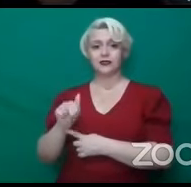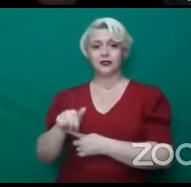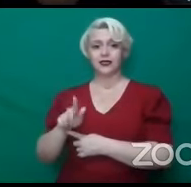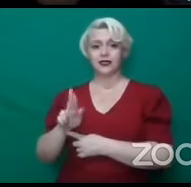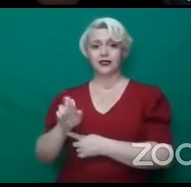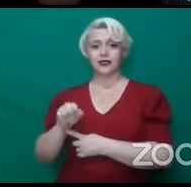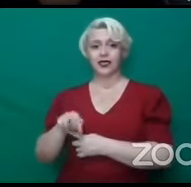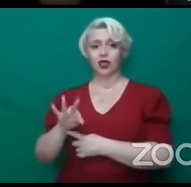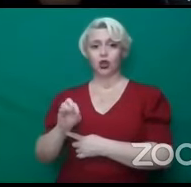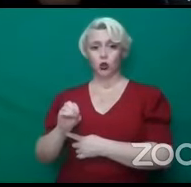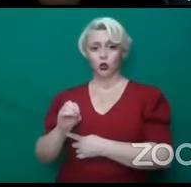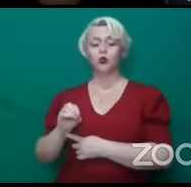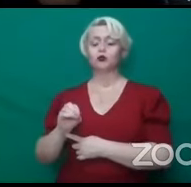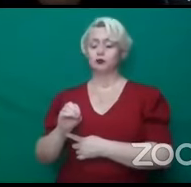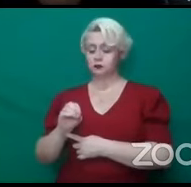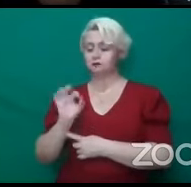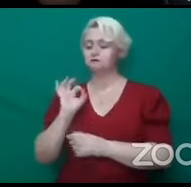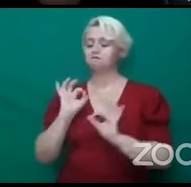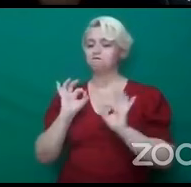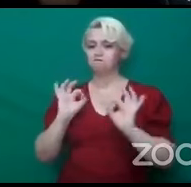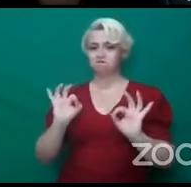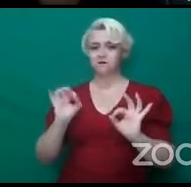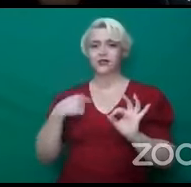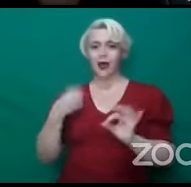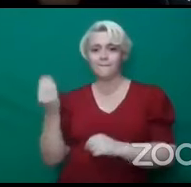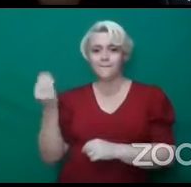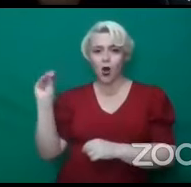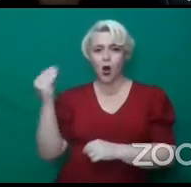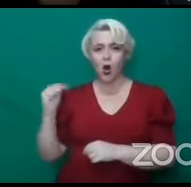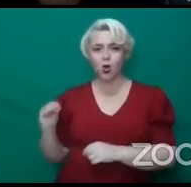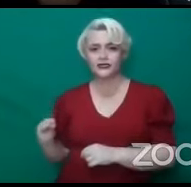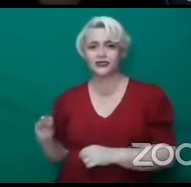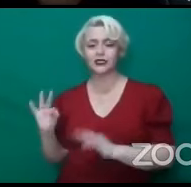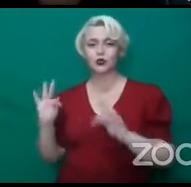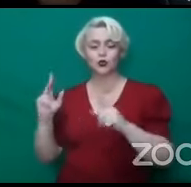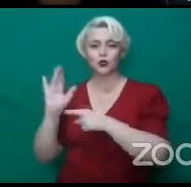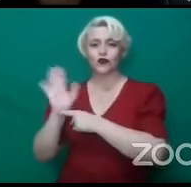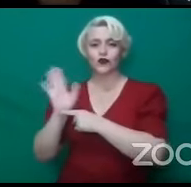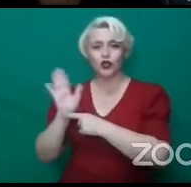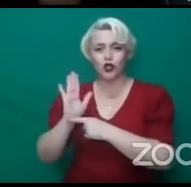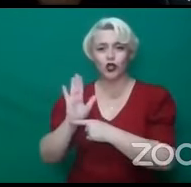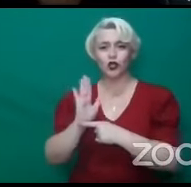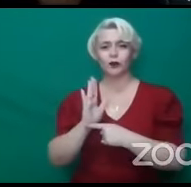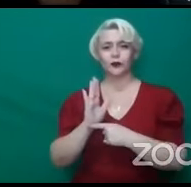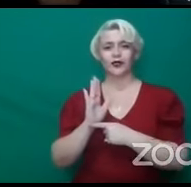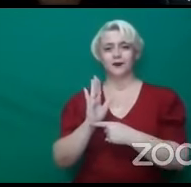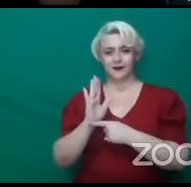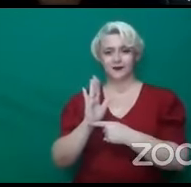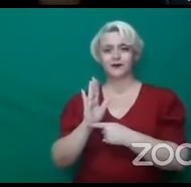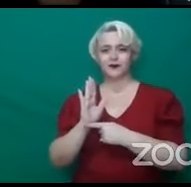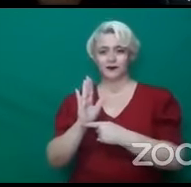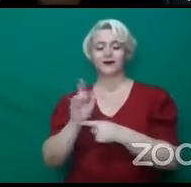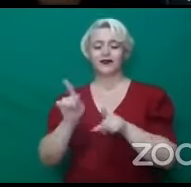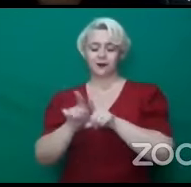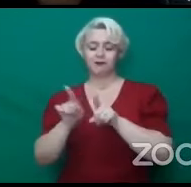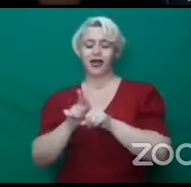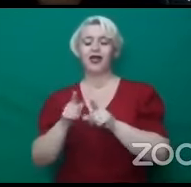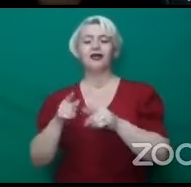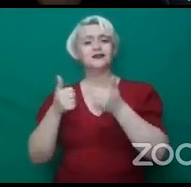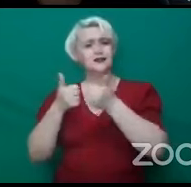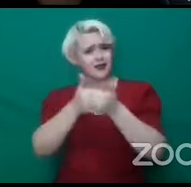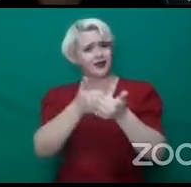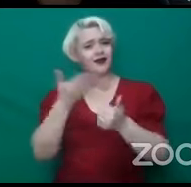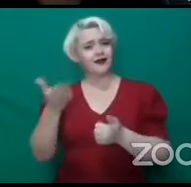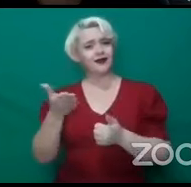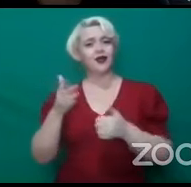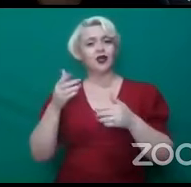A gente tá postando muitas coisas dos bastidores, pôster também, então vai lá, siga a gente, comenta. E